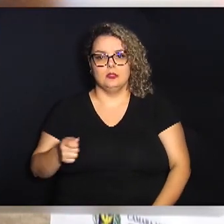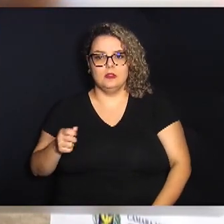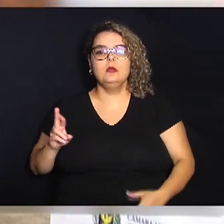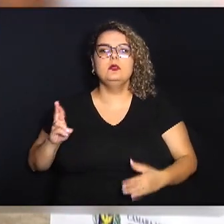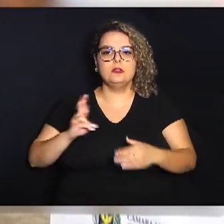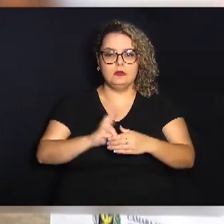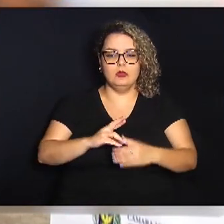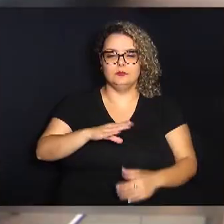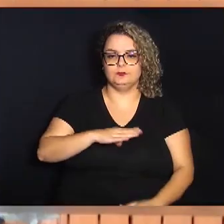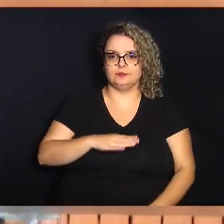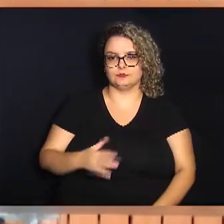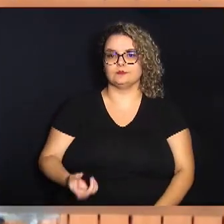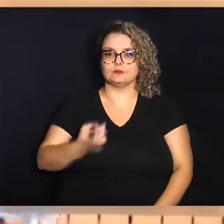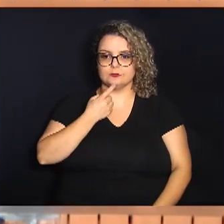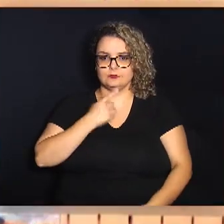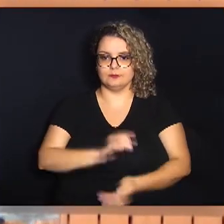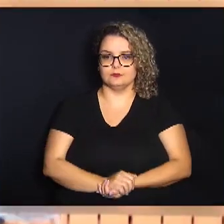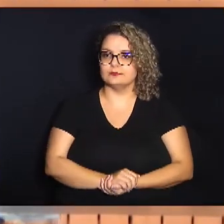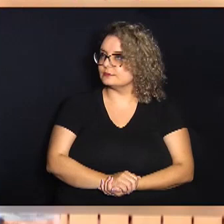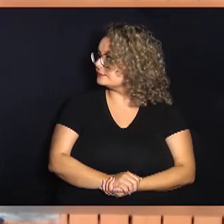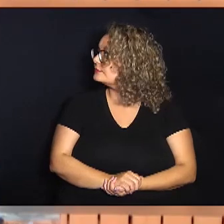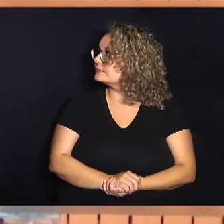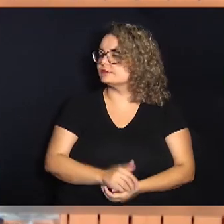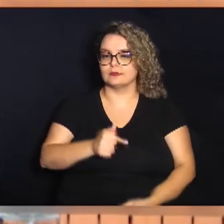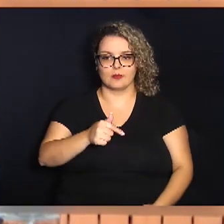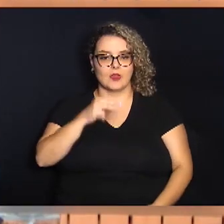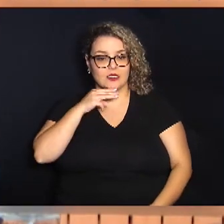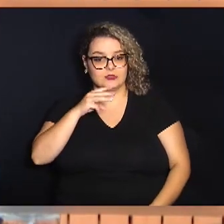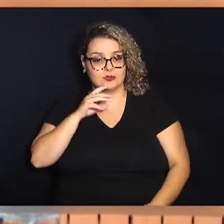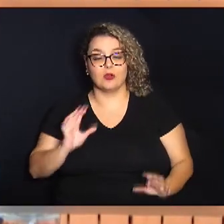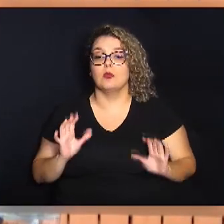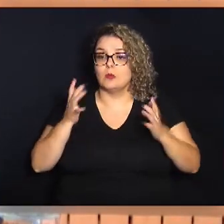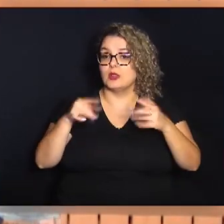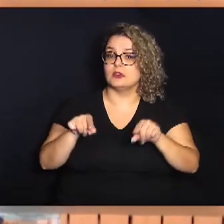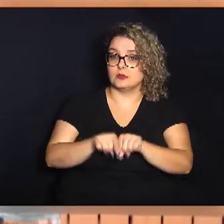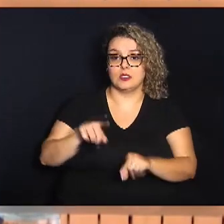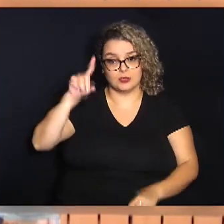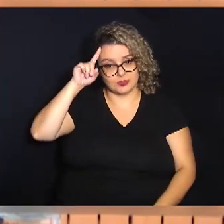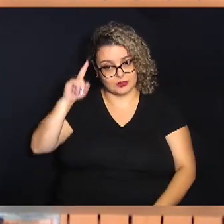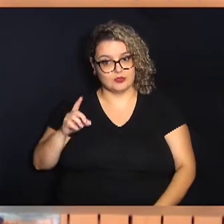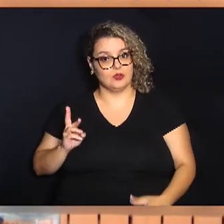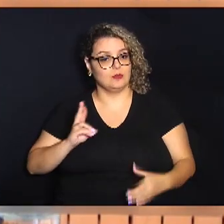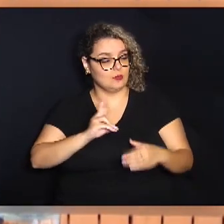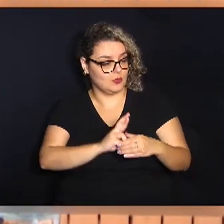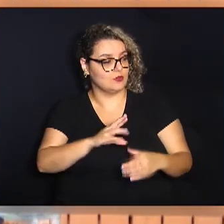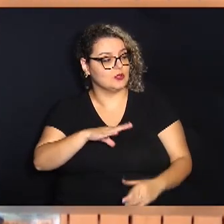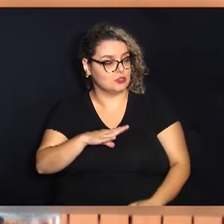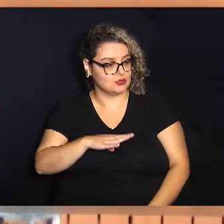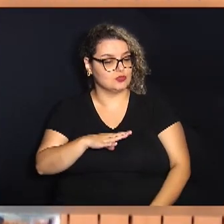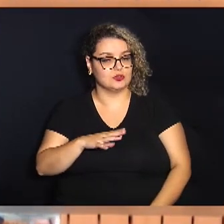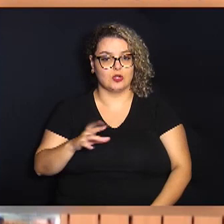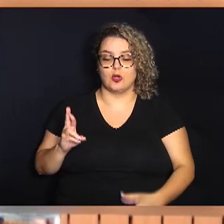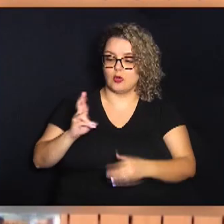Procuradores Municipais da cidade. 7 de março a gente comemora também o Dia do Procurador do Município.